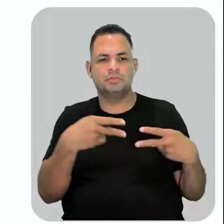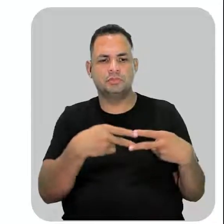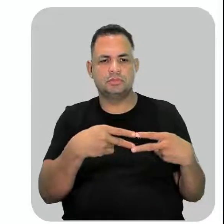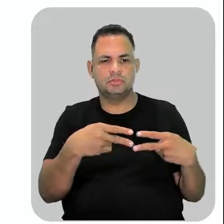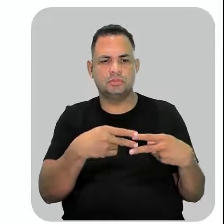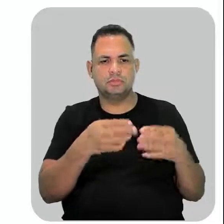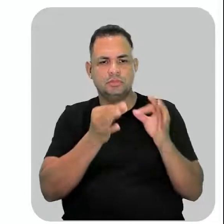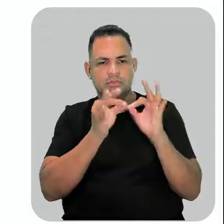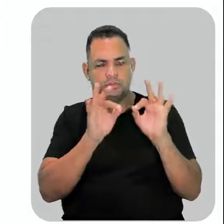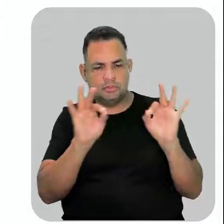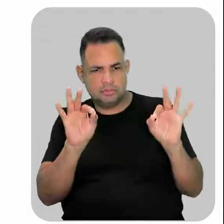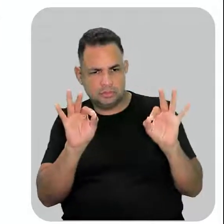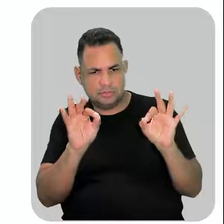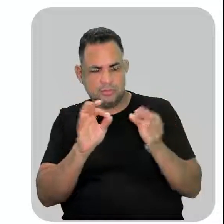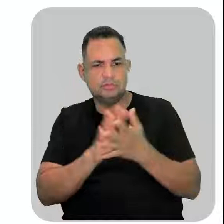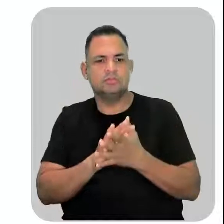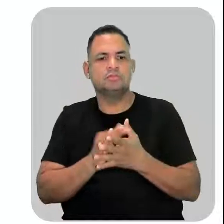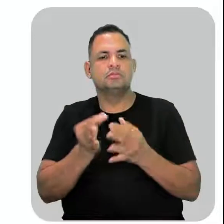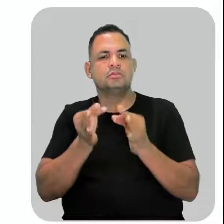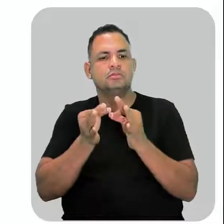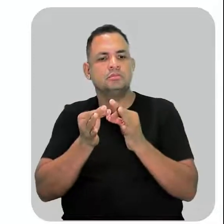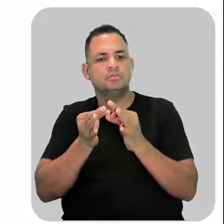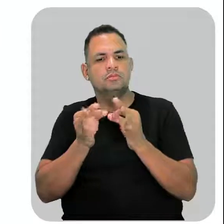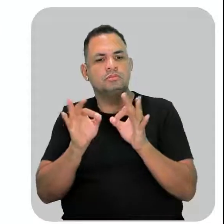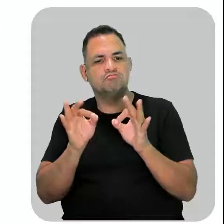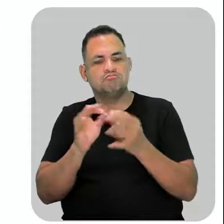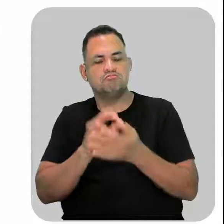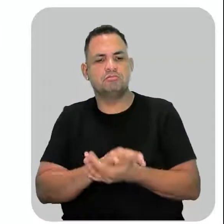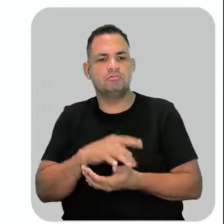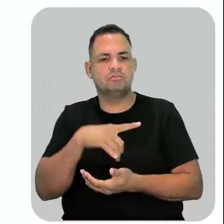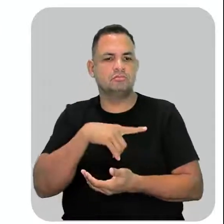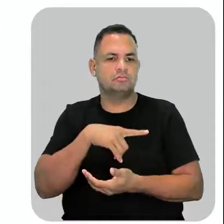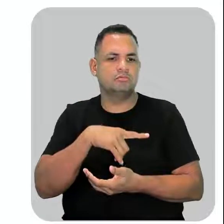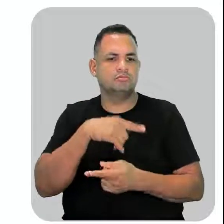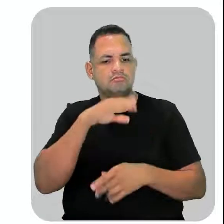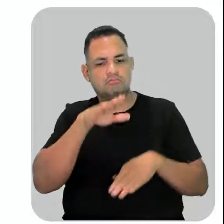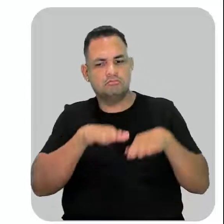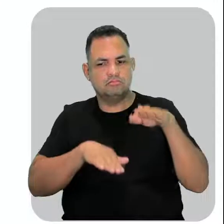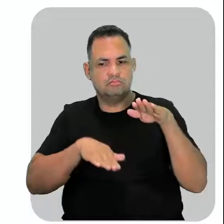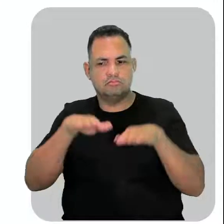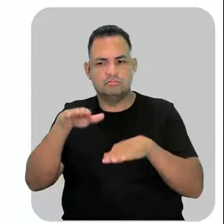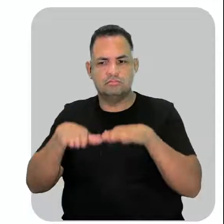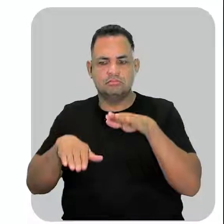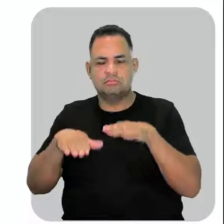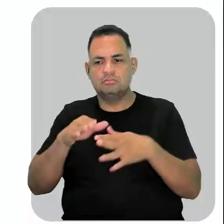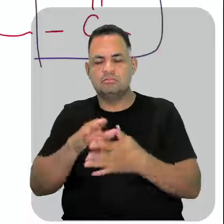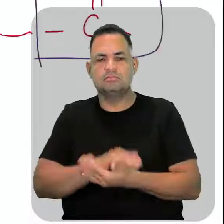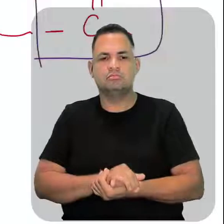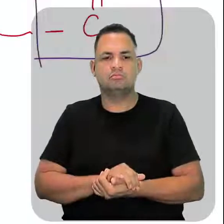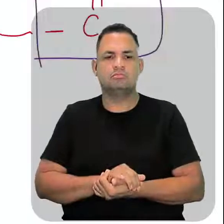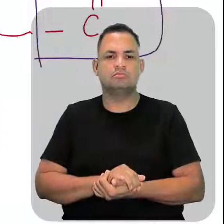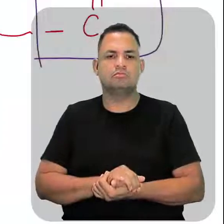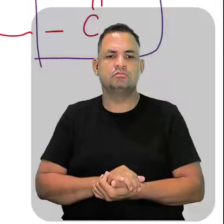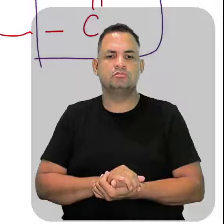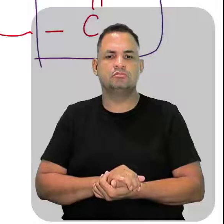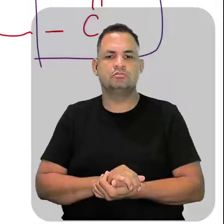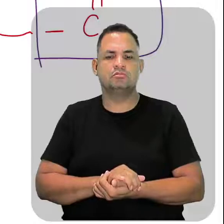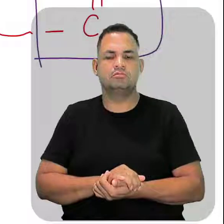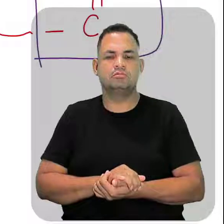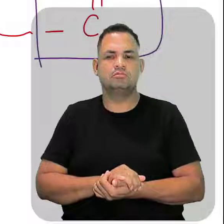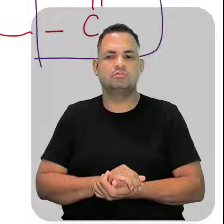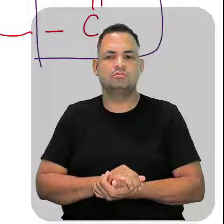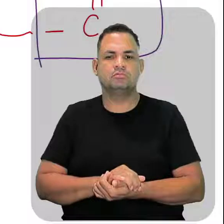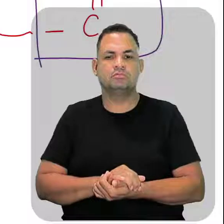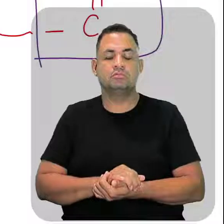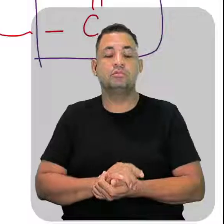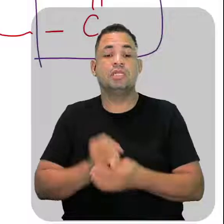ligação simples, ligação dupla, ligação simples. Então, nós temos a alternância, temos a conjugação, só que tem outro ponto.